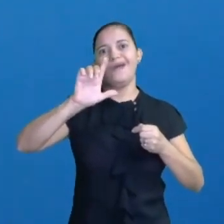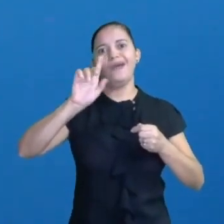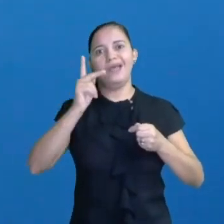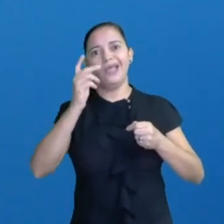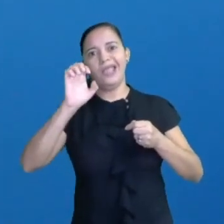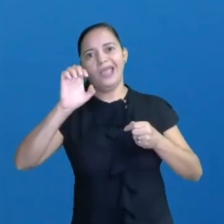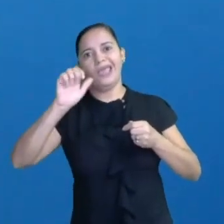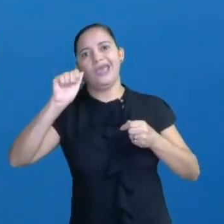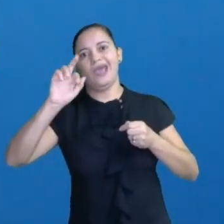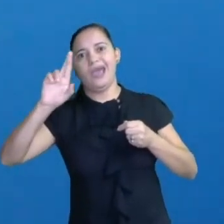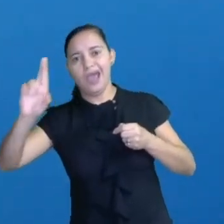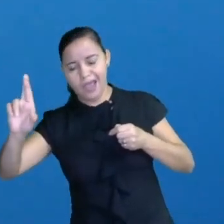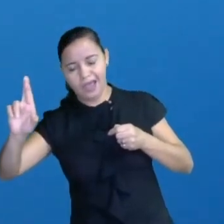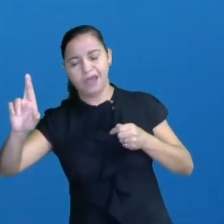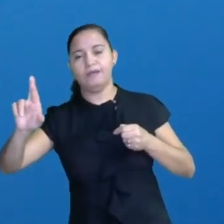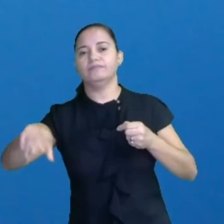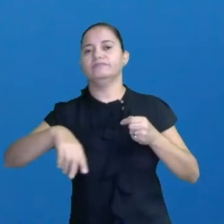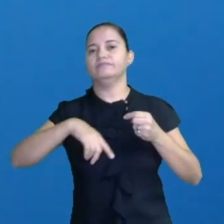radical. E